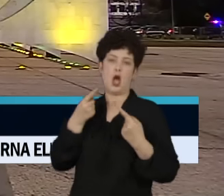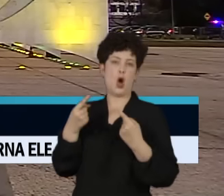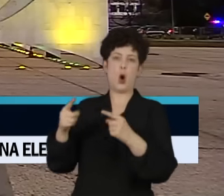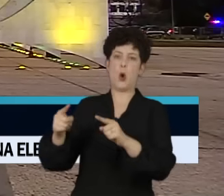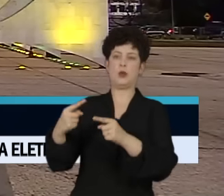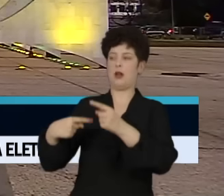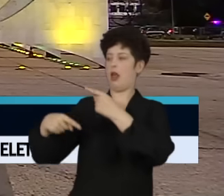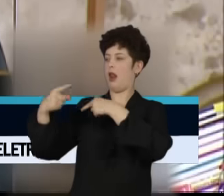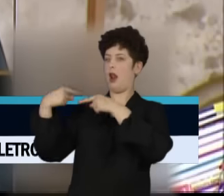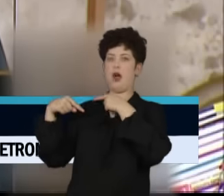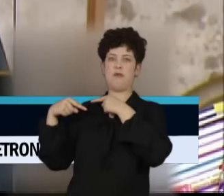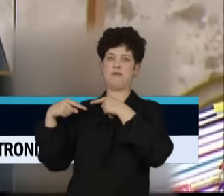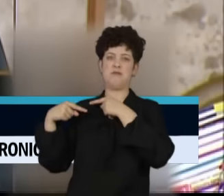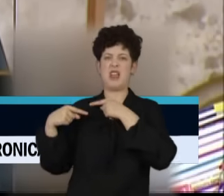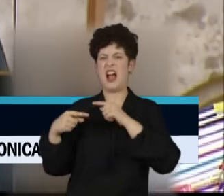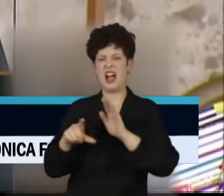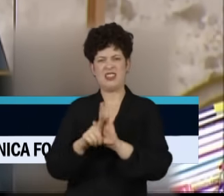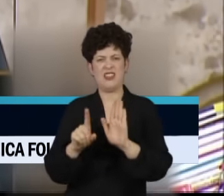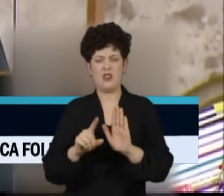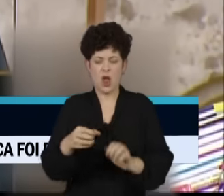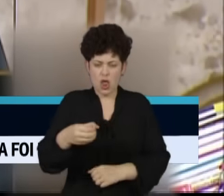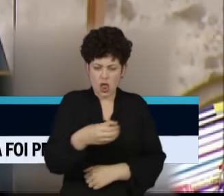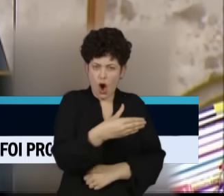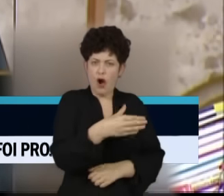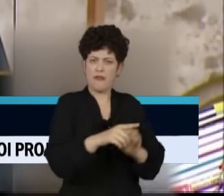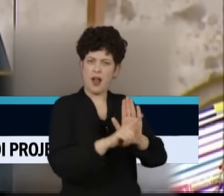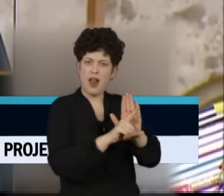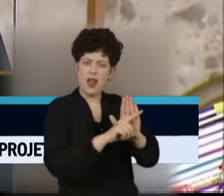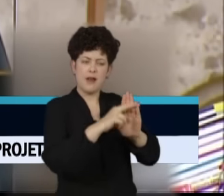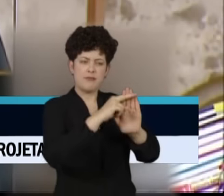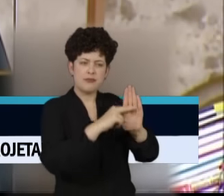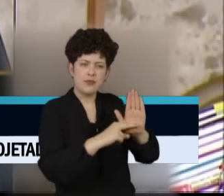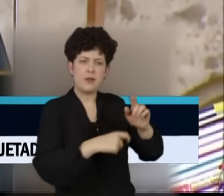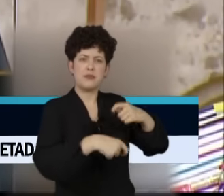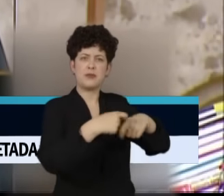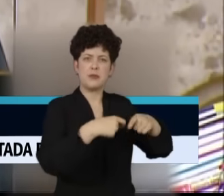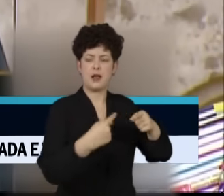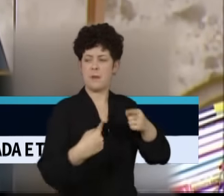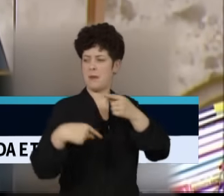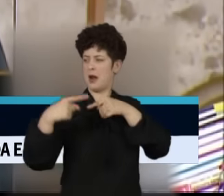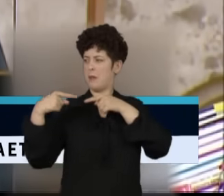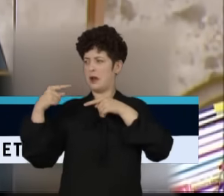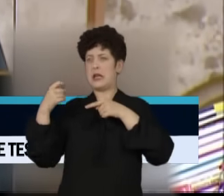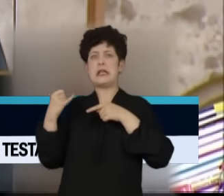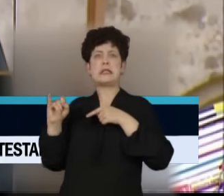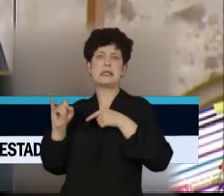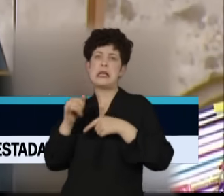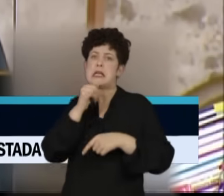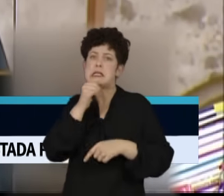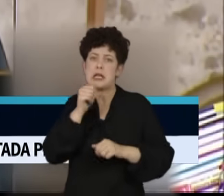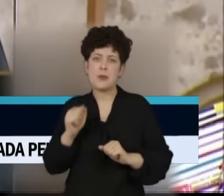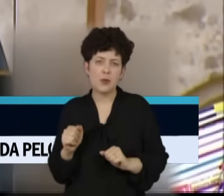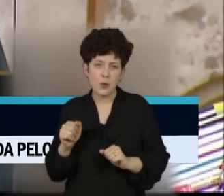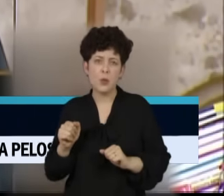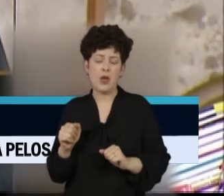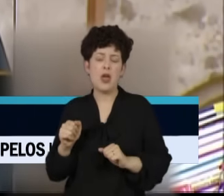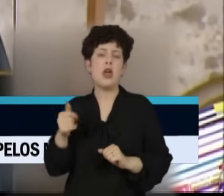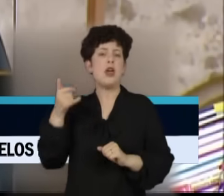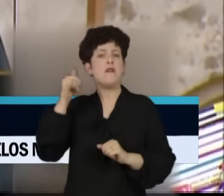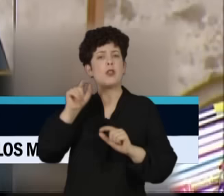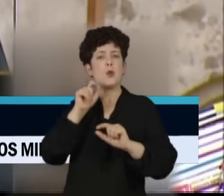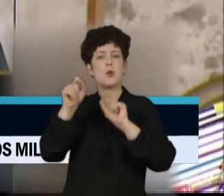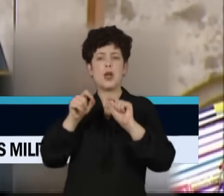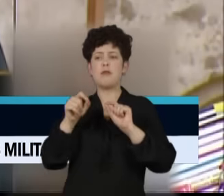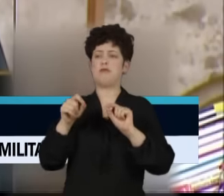retroatividade da lei. A nova lei de improbidade somente poderia retroagir data se não violasse essas obrigações constitucionais e